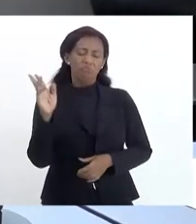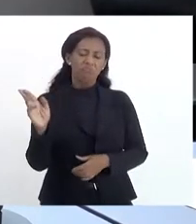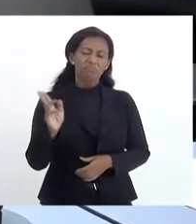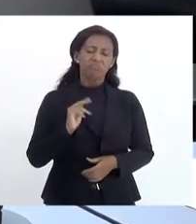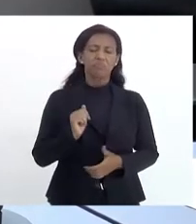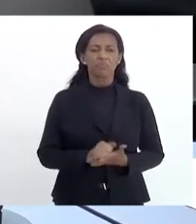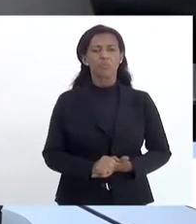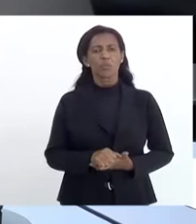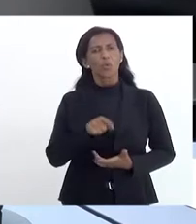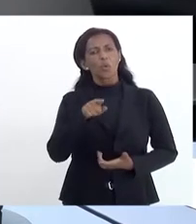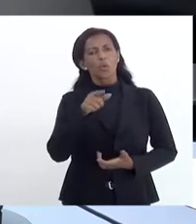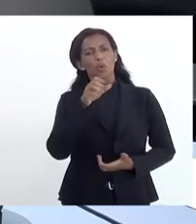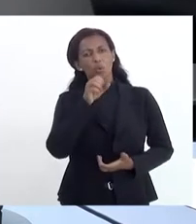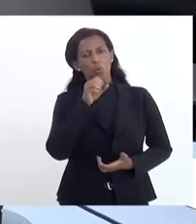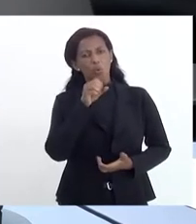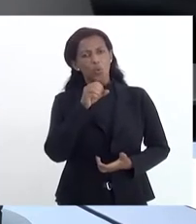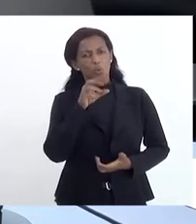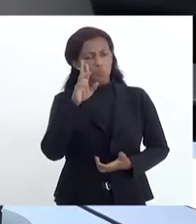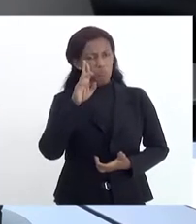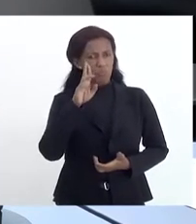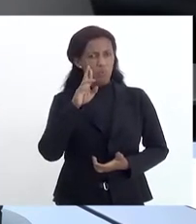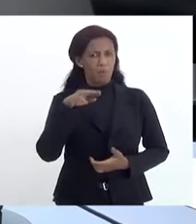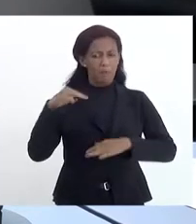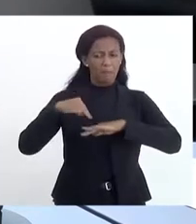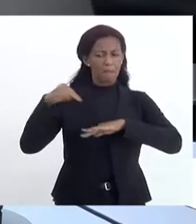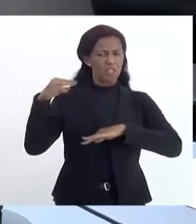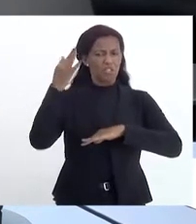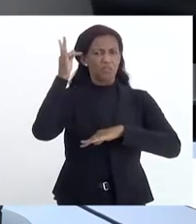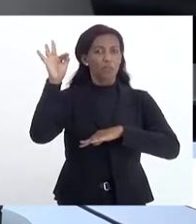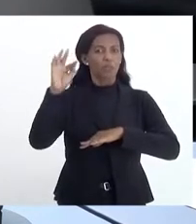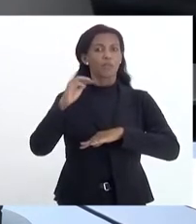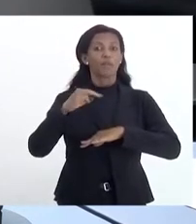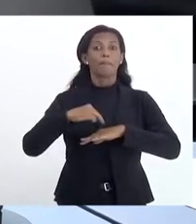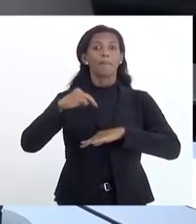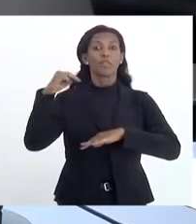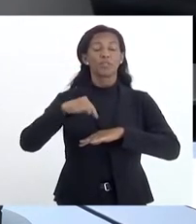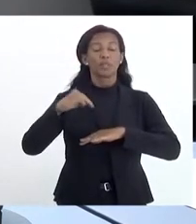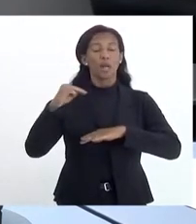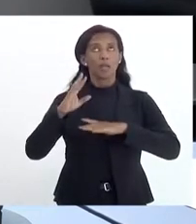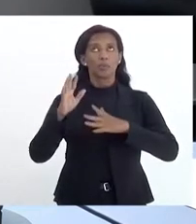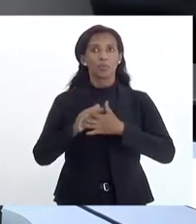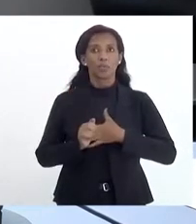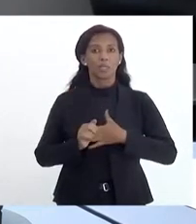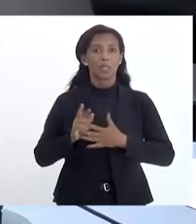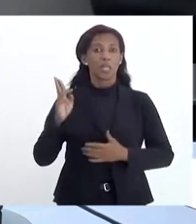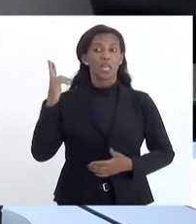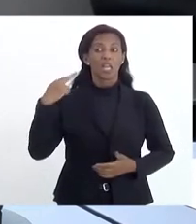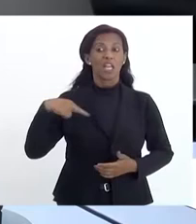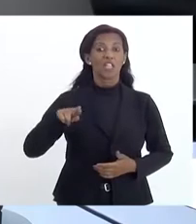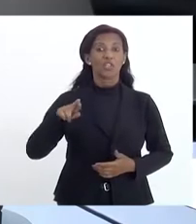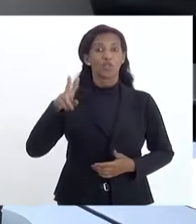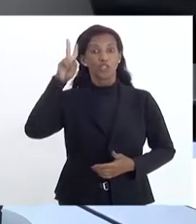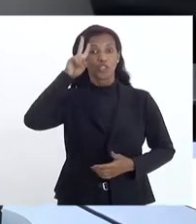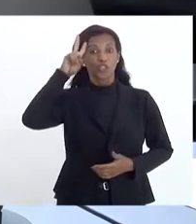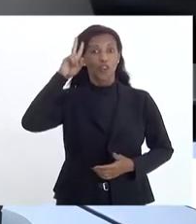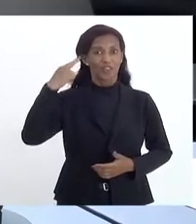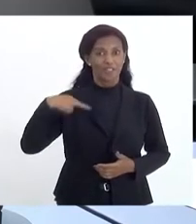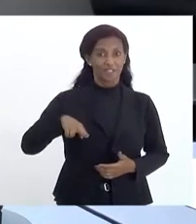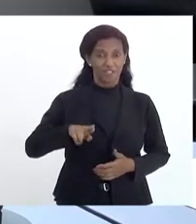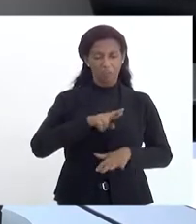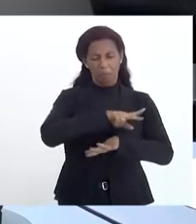o senhor quer fazer... Aliás, não fui fazer mestrado em filosofia, não, eu queria fazer mestrado em religiões, história das